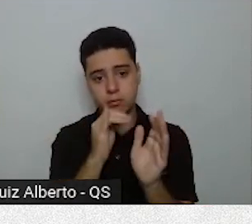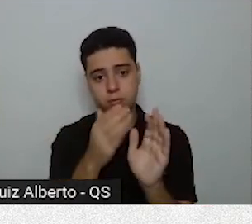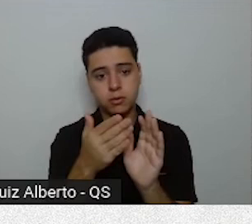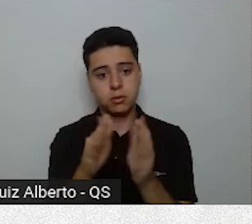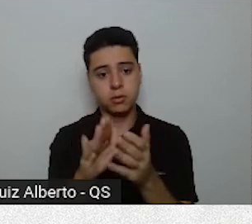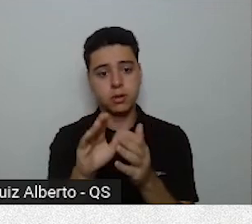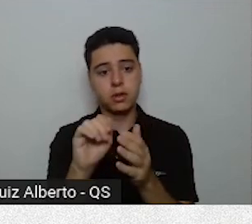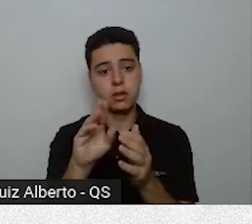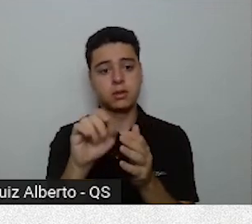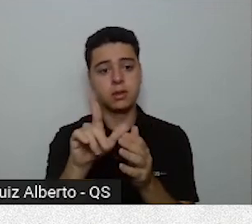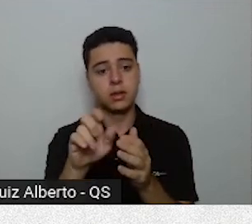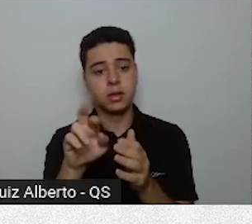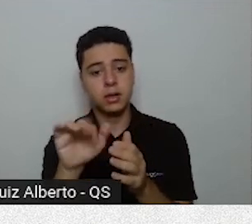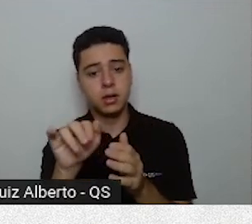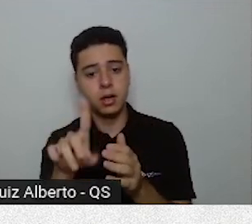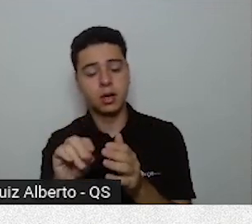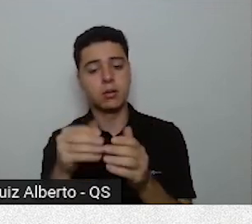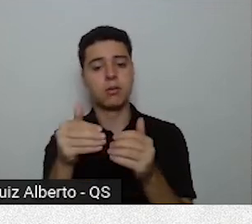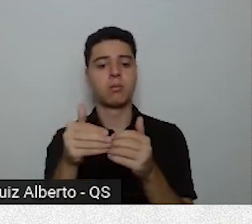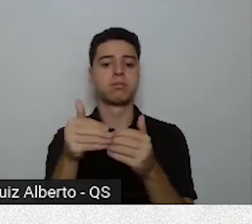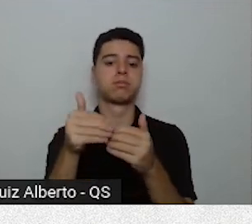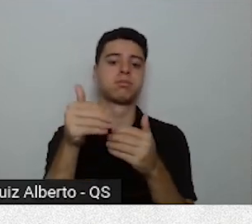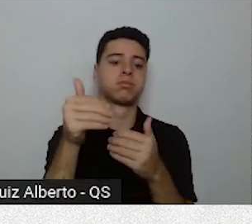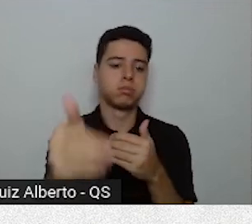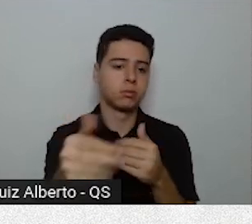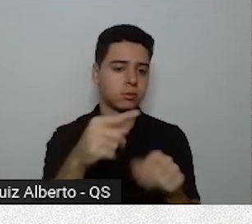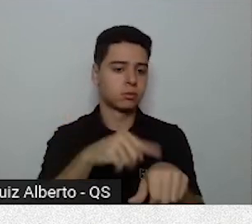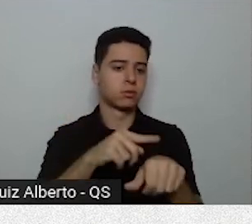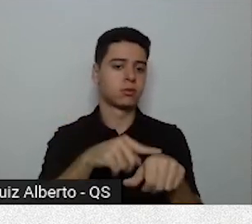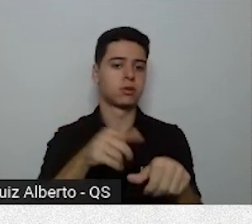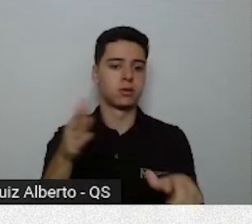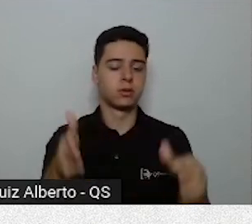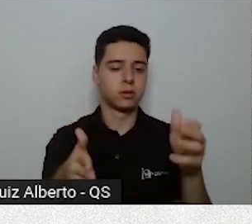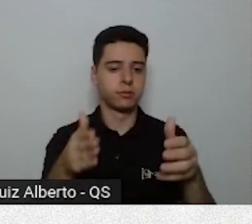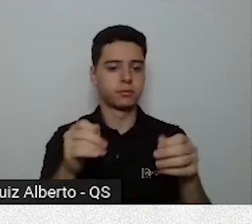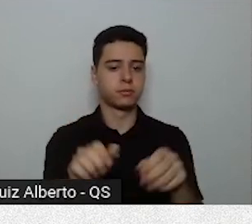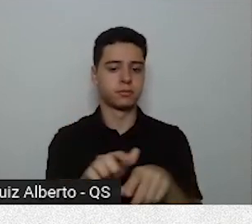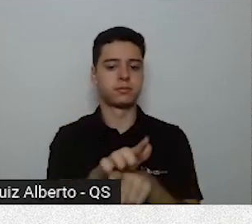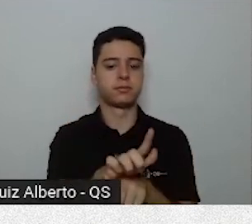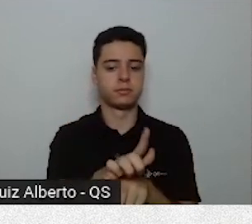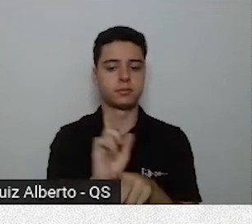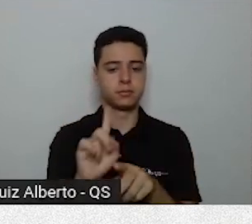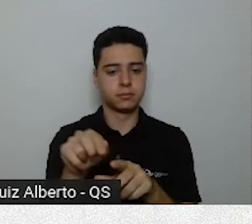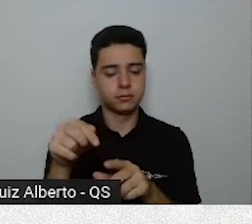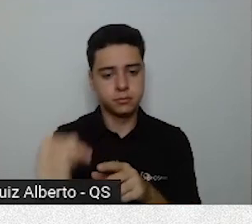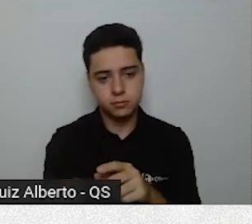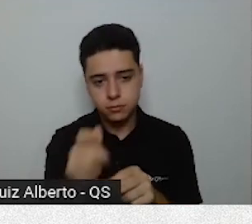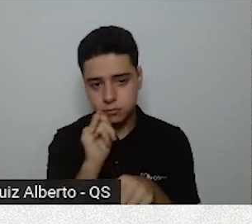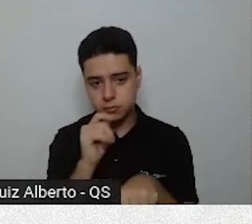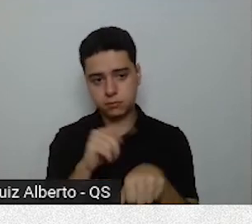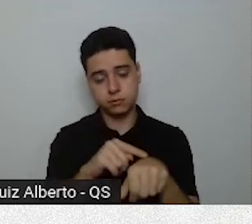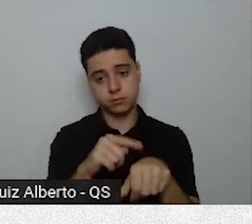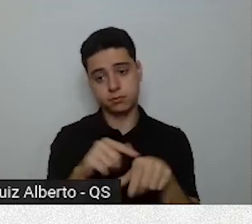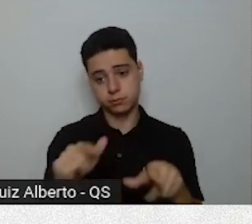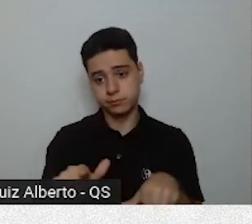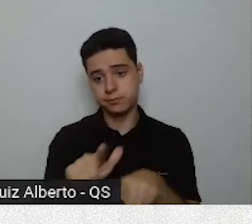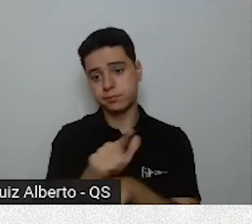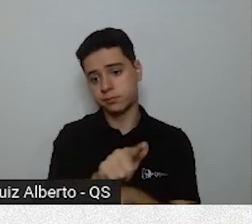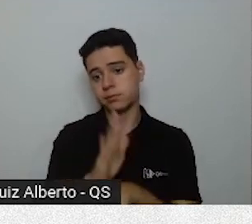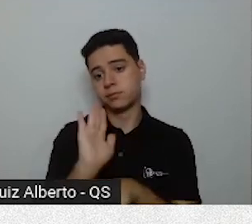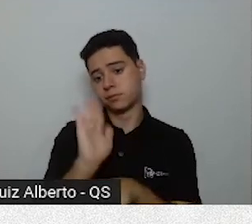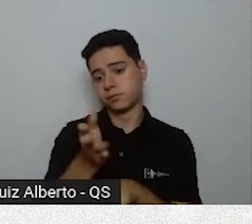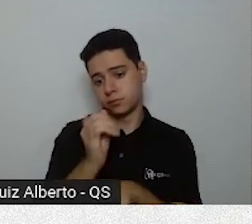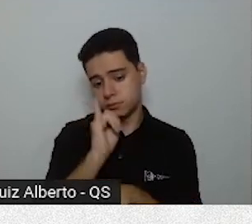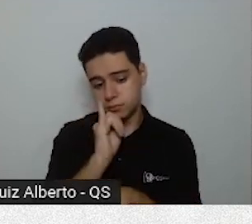acelerado desse processo, né? Então eu deixei um tempo essa mancha secar e a partir dessa mancha já seca que eu